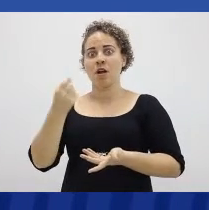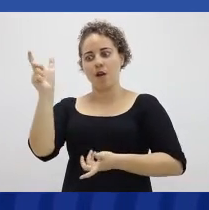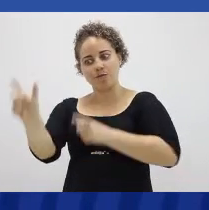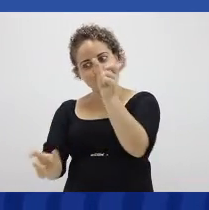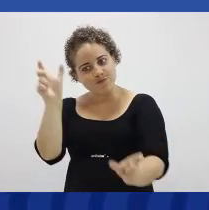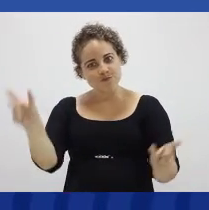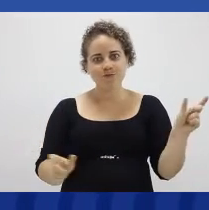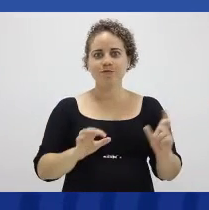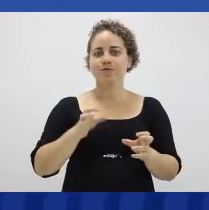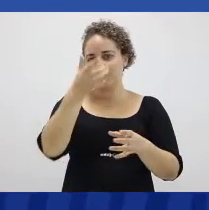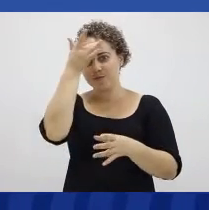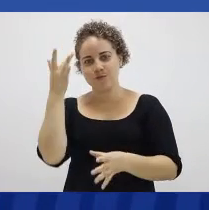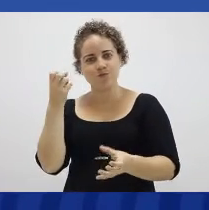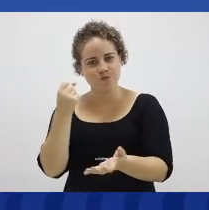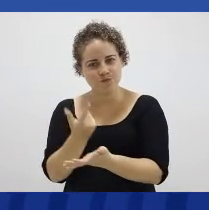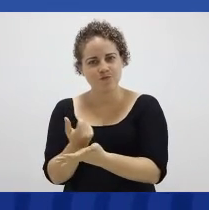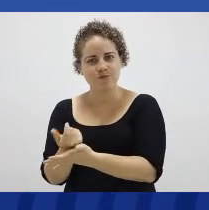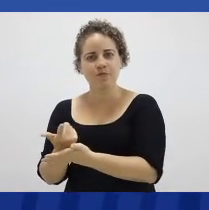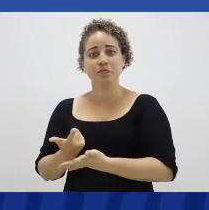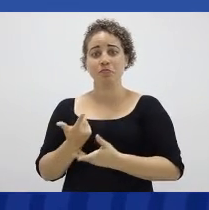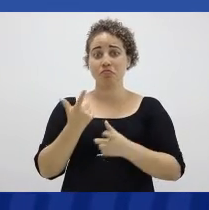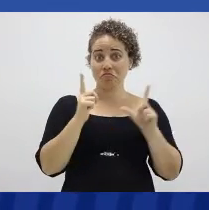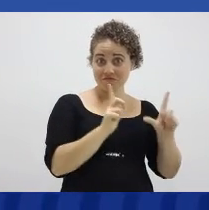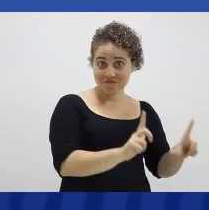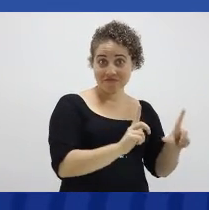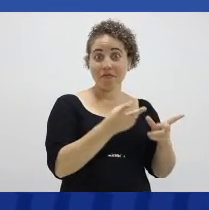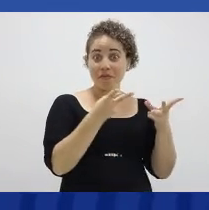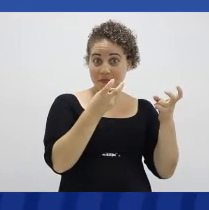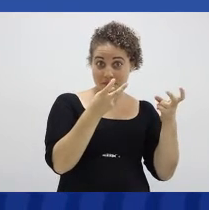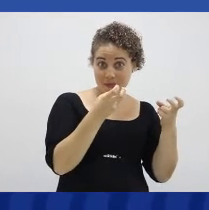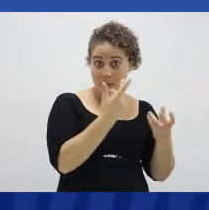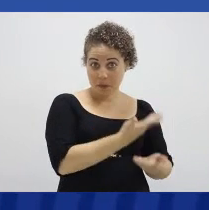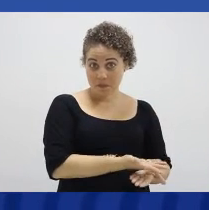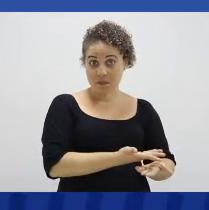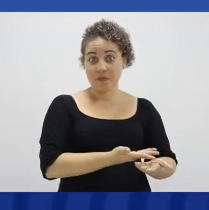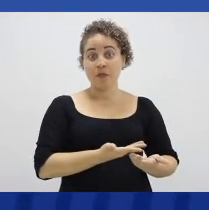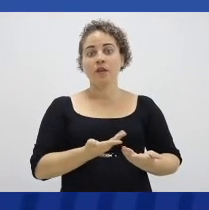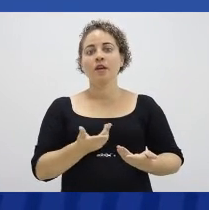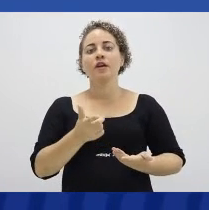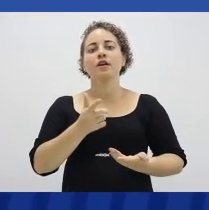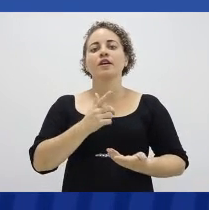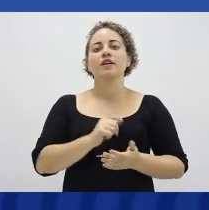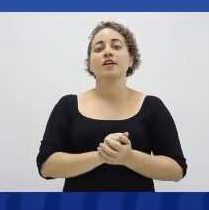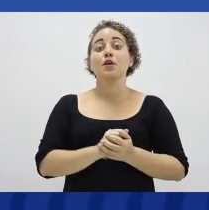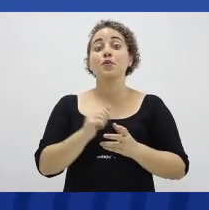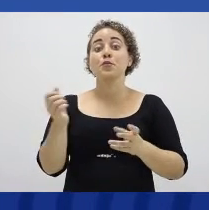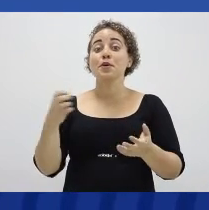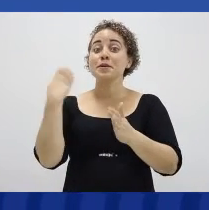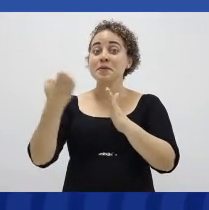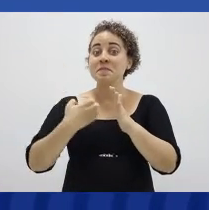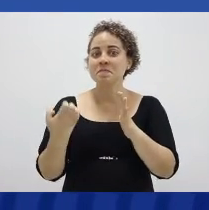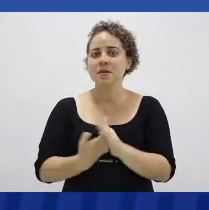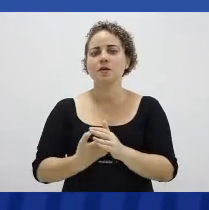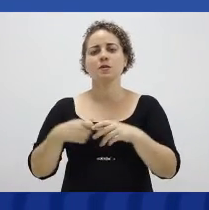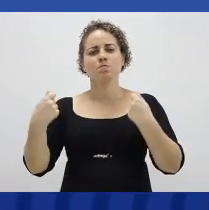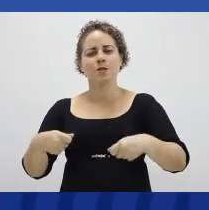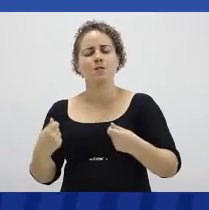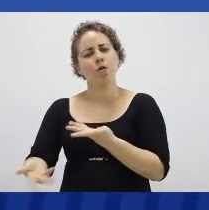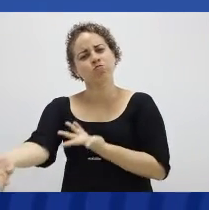ver nesse slide, nessa figura, que uma empresa ela tem que se relacionar com seus